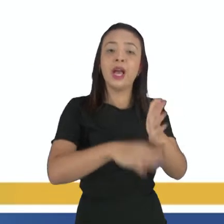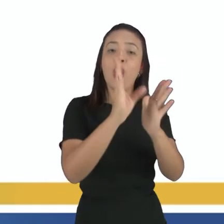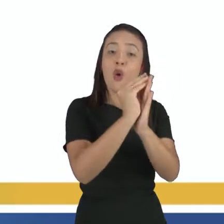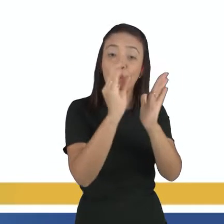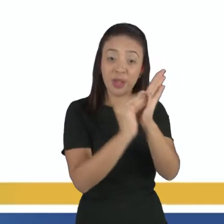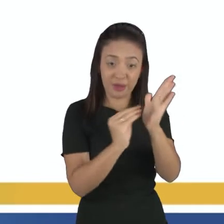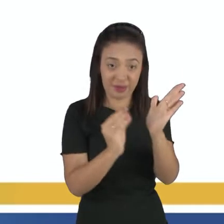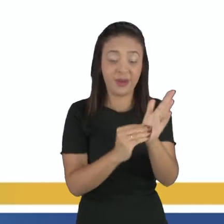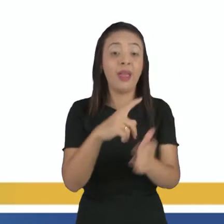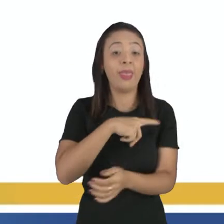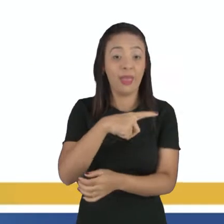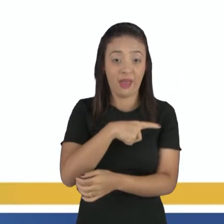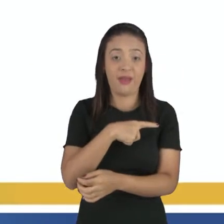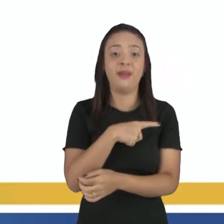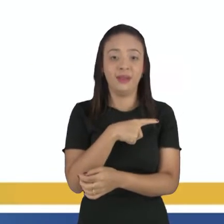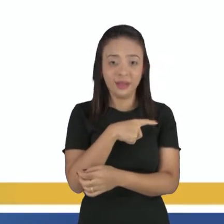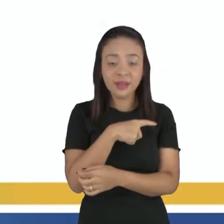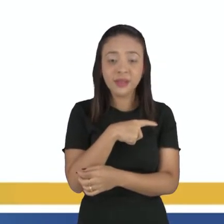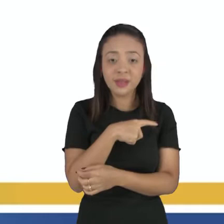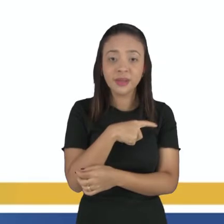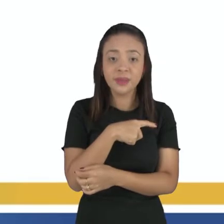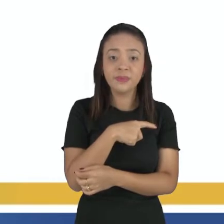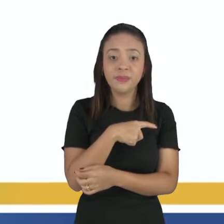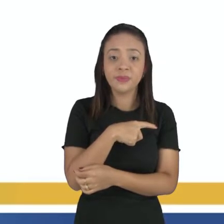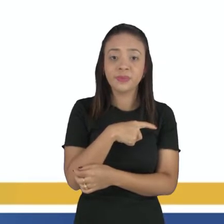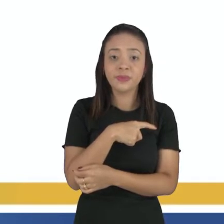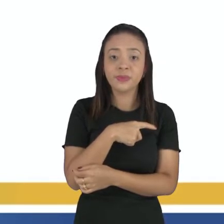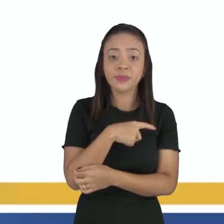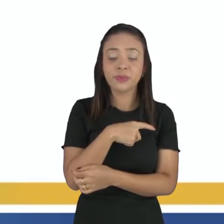conteúdos Existem algumas